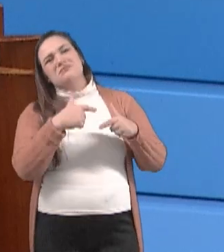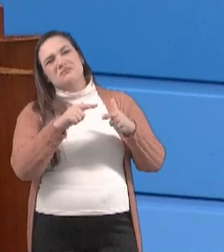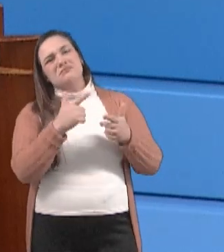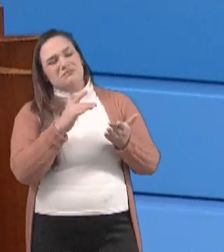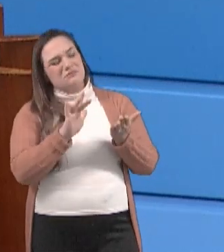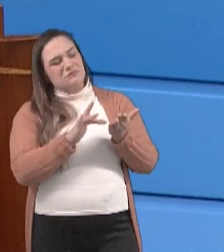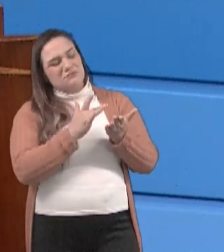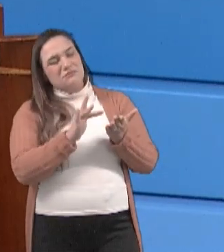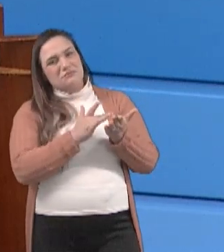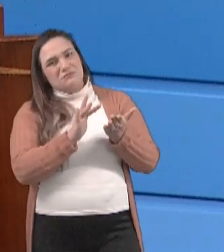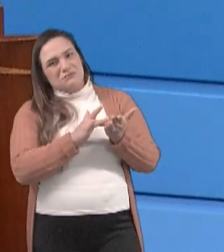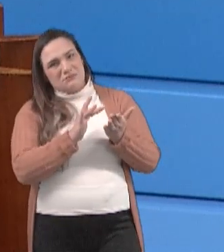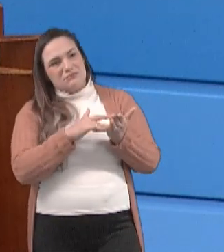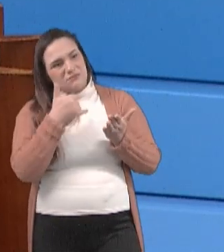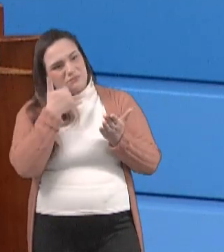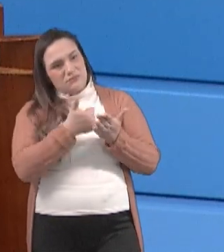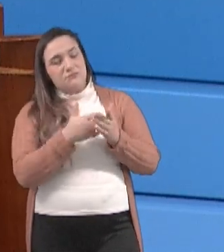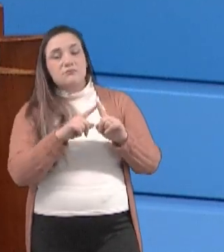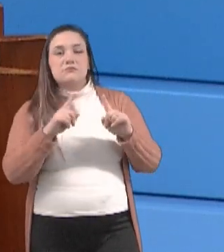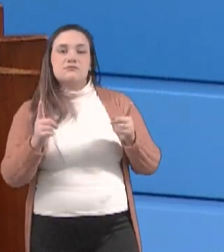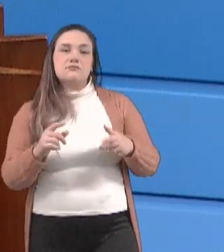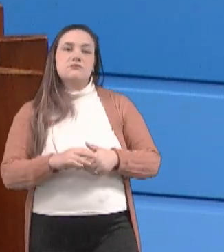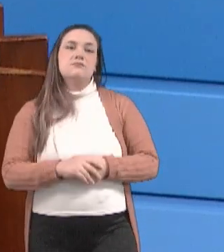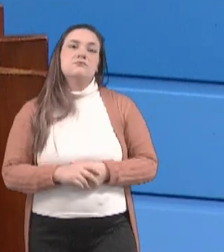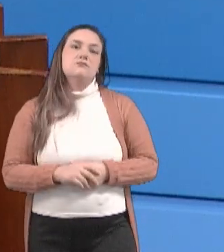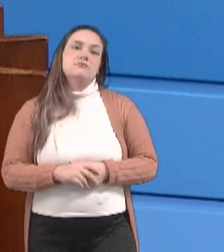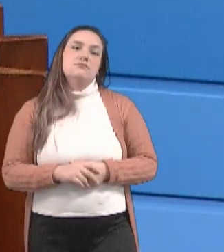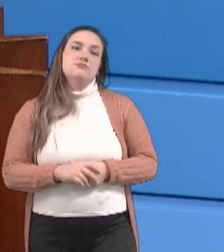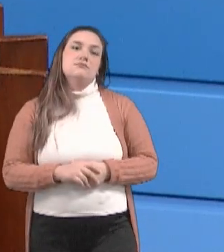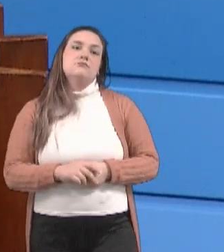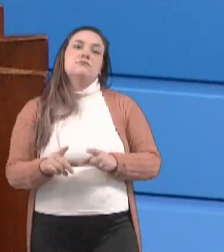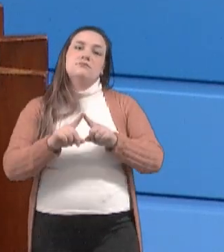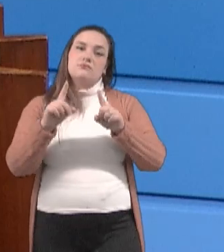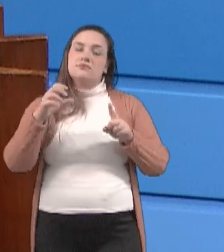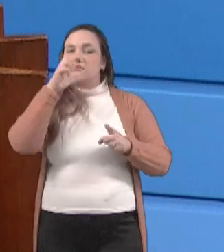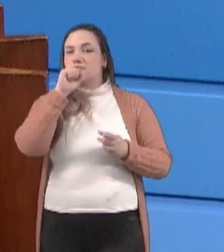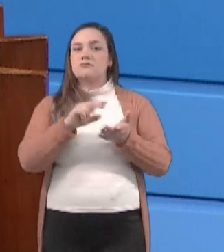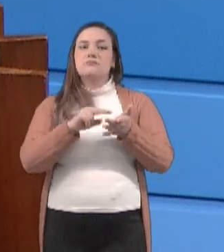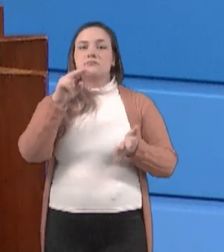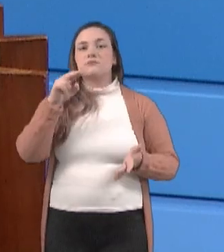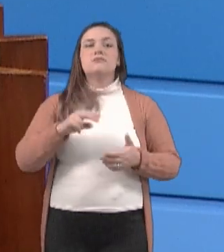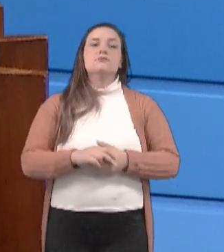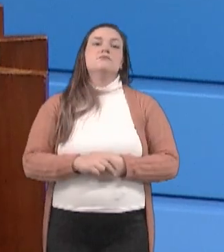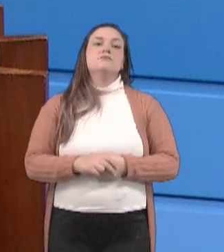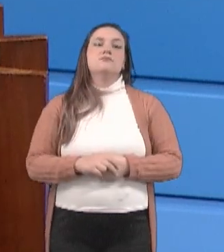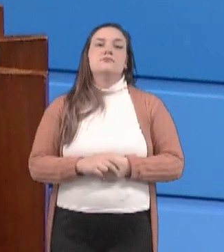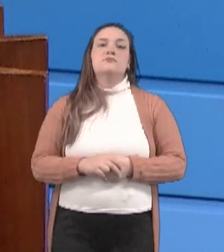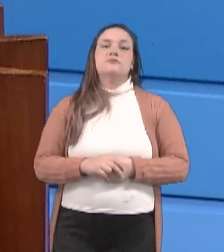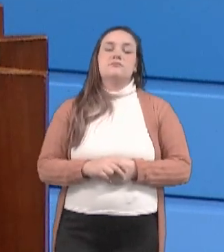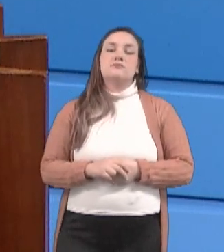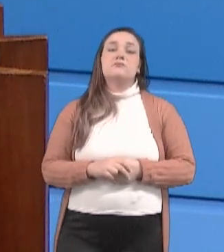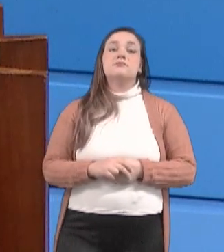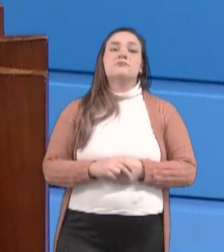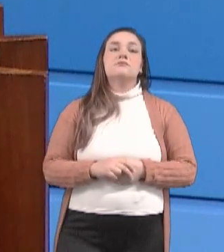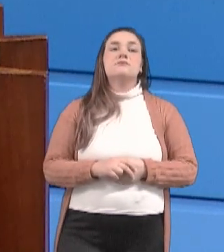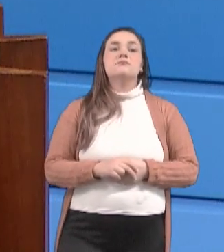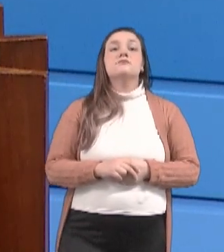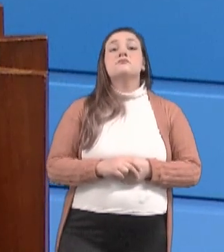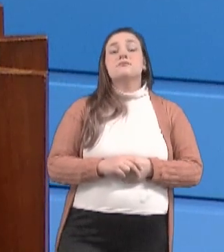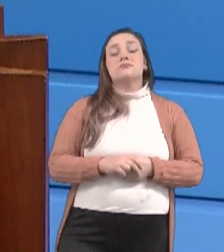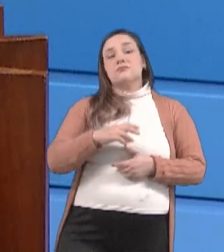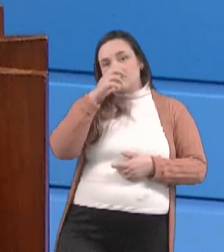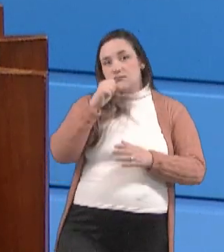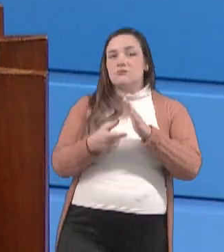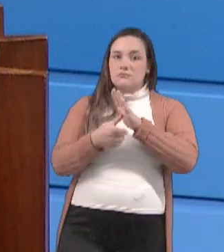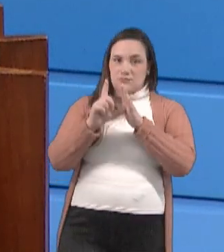E uma tragédia acabou acontecendo no sábado de manhã, no sábado que antecedia o domingo das